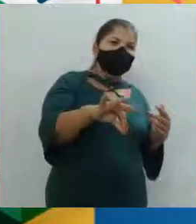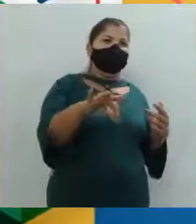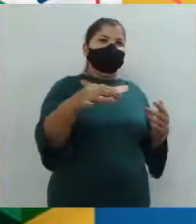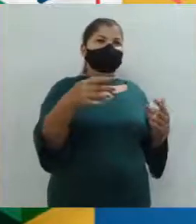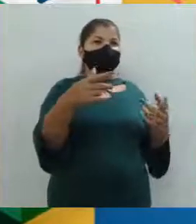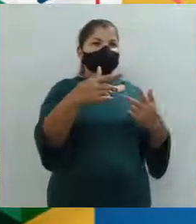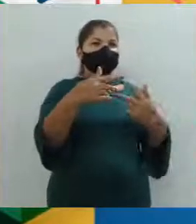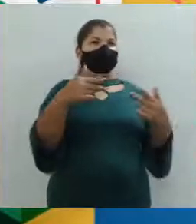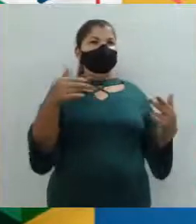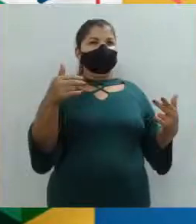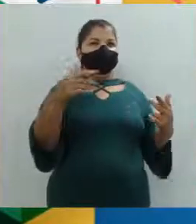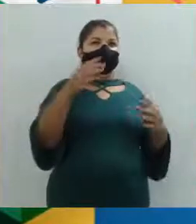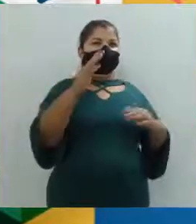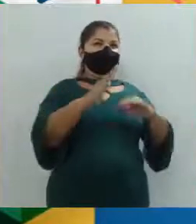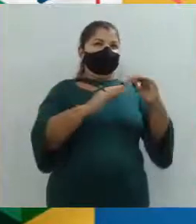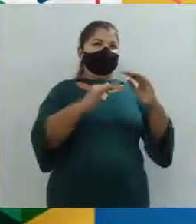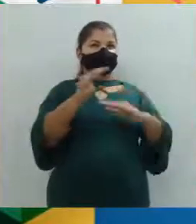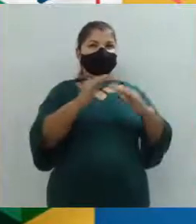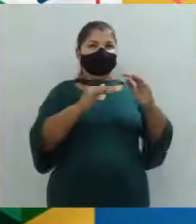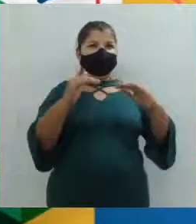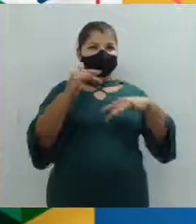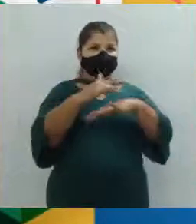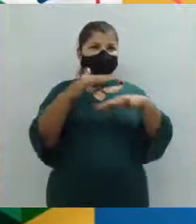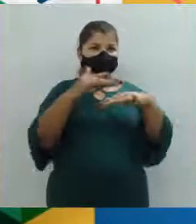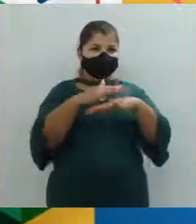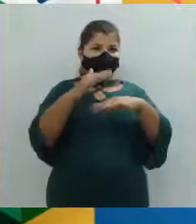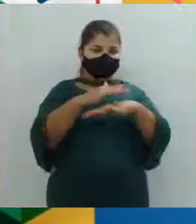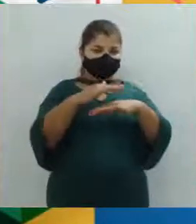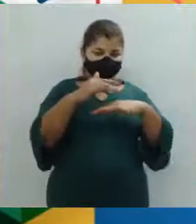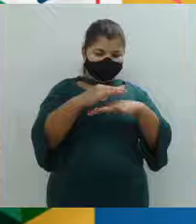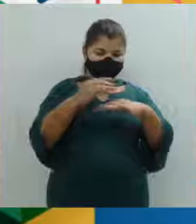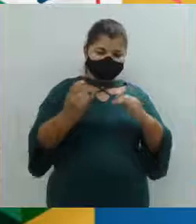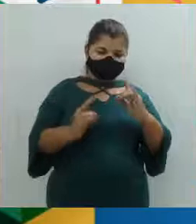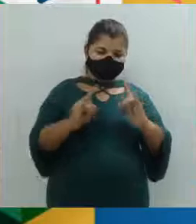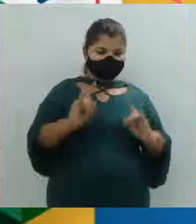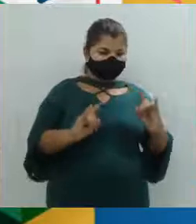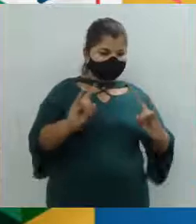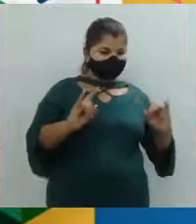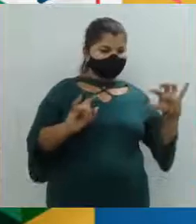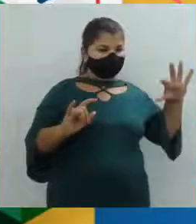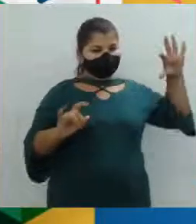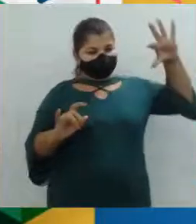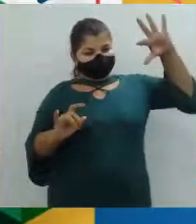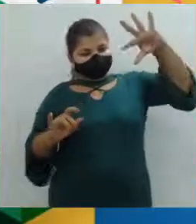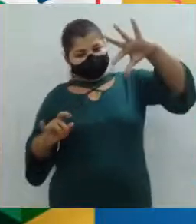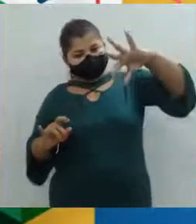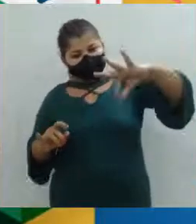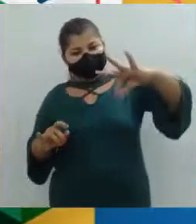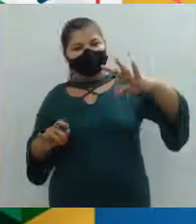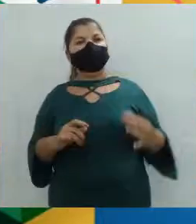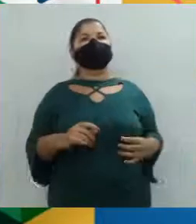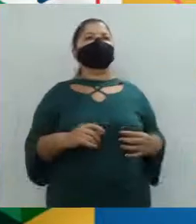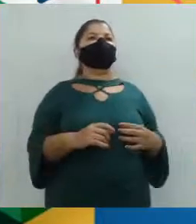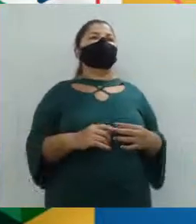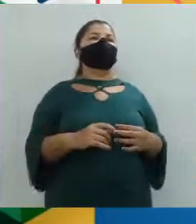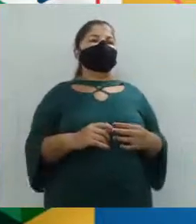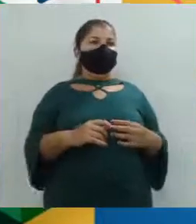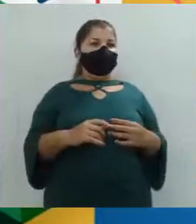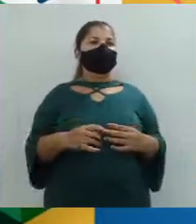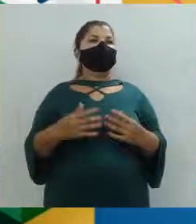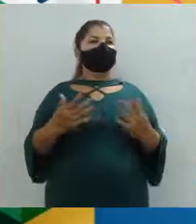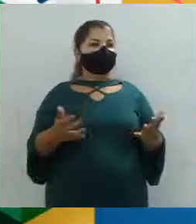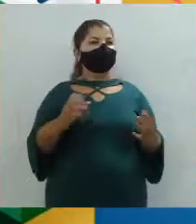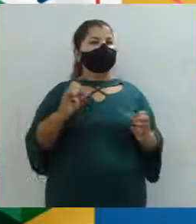alguns prédios de uma cidade. Olha o que está sendo projetado lá atrás, vê que é interessante, tá? Então a gente inclusive